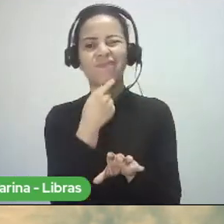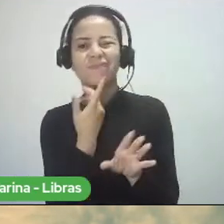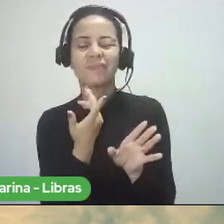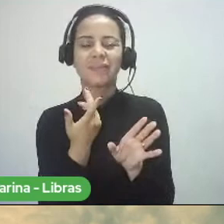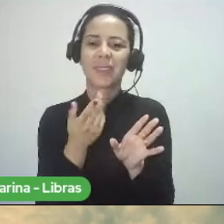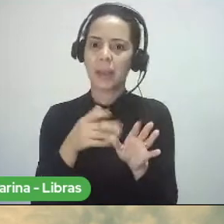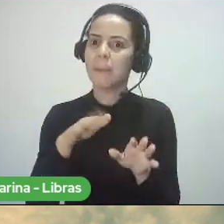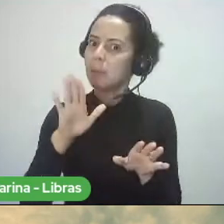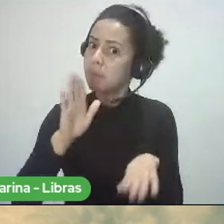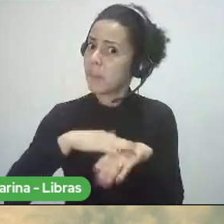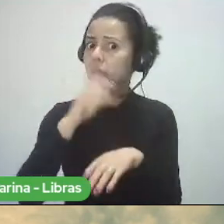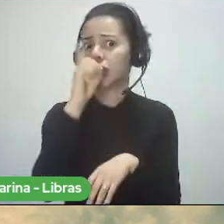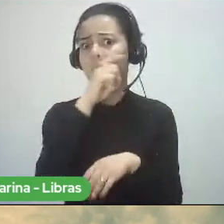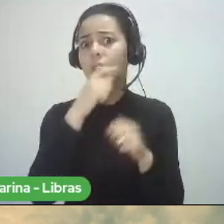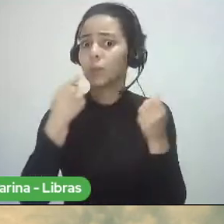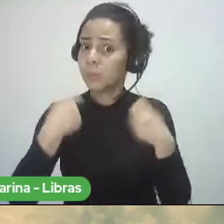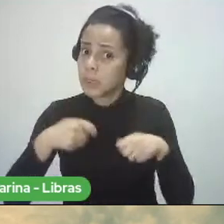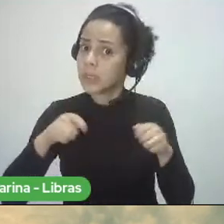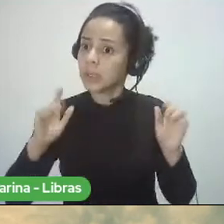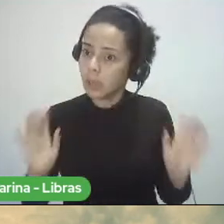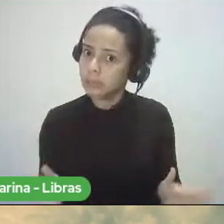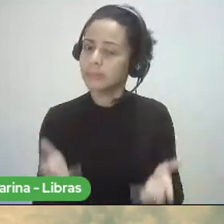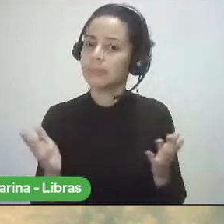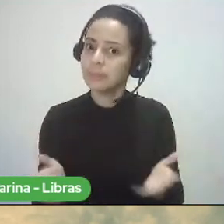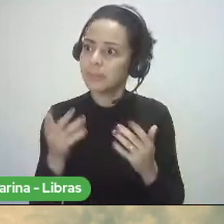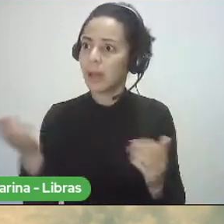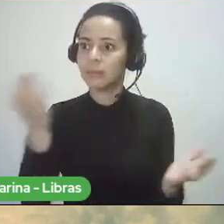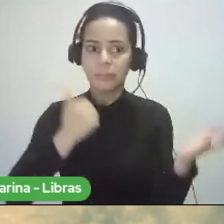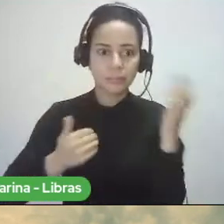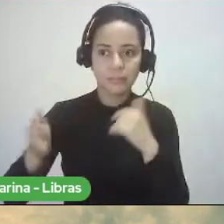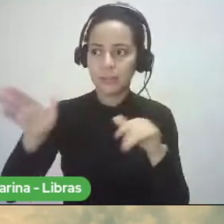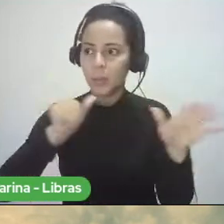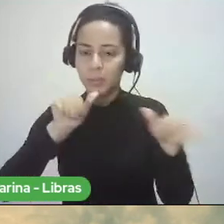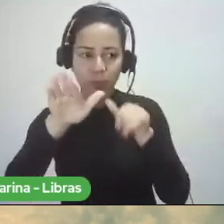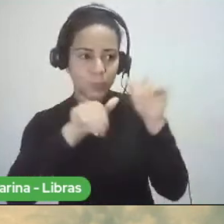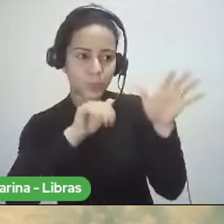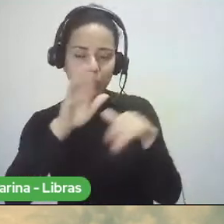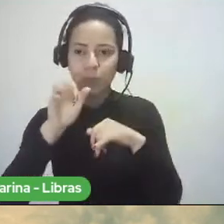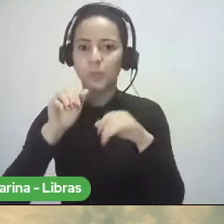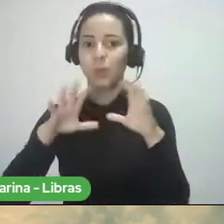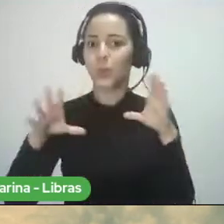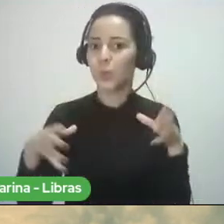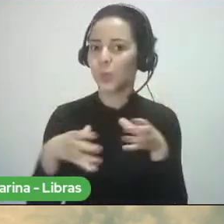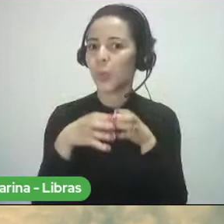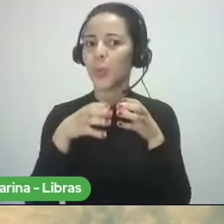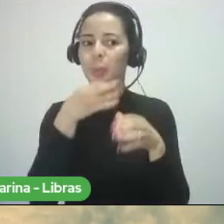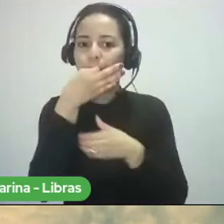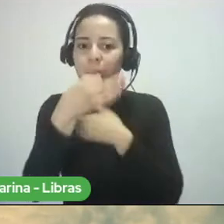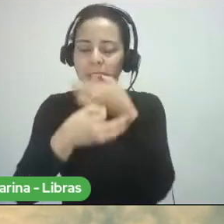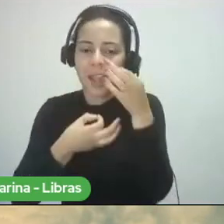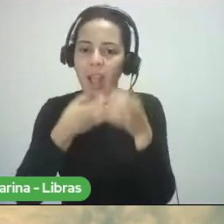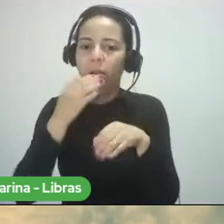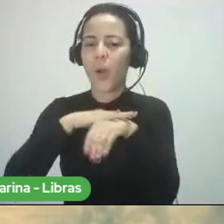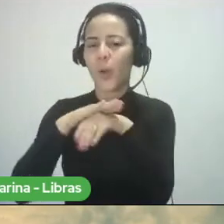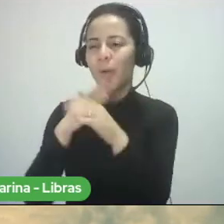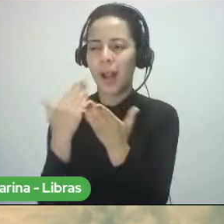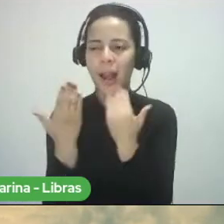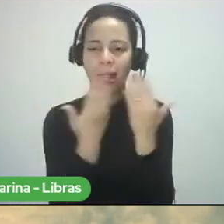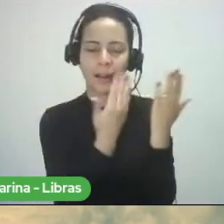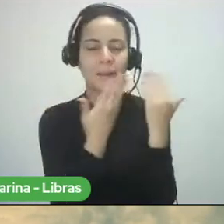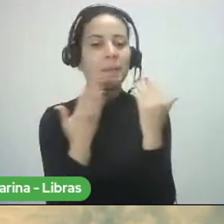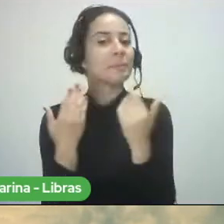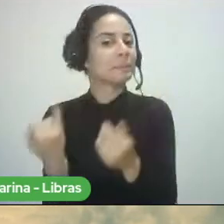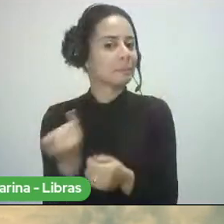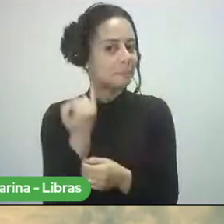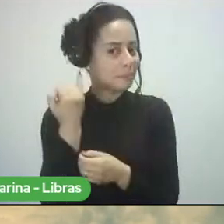promover a participação de todas as pessoas para que elas possam trazer opiniões. Tem algumas pessoas que já